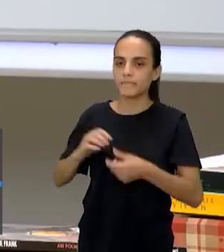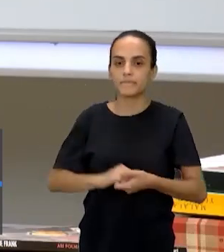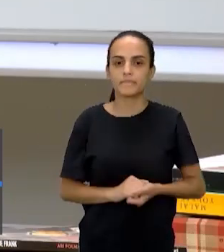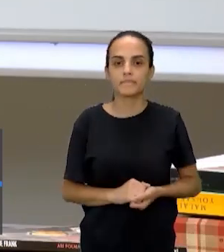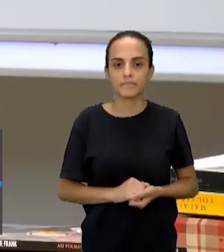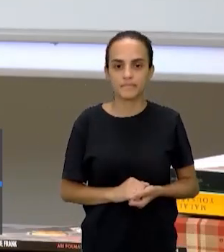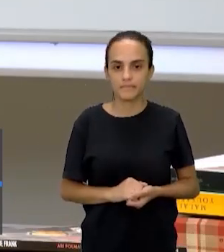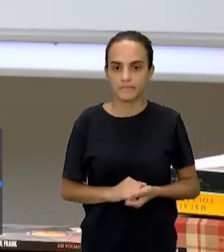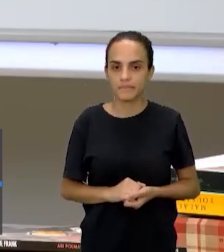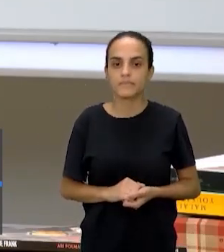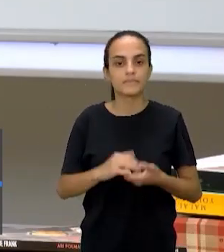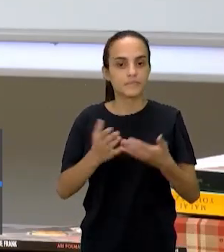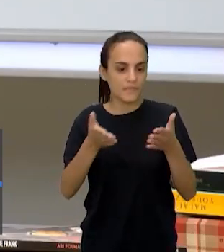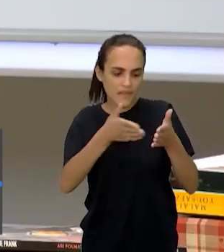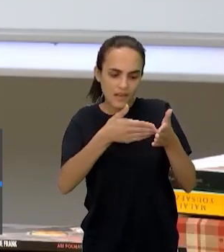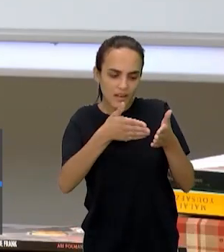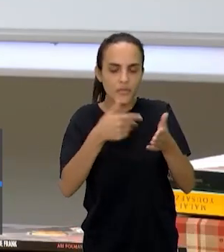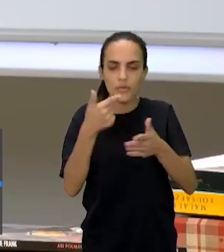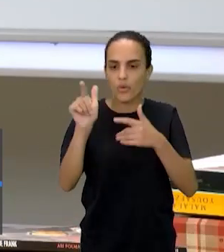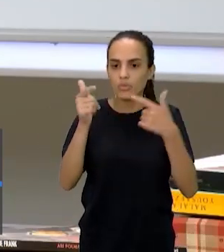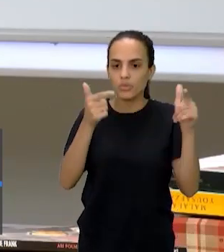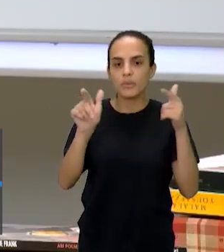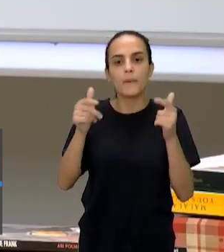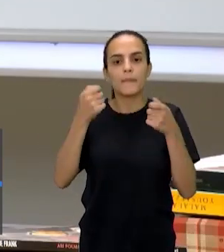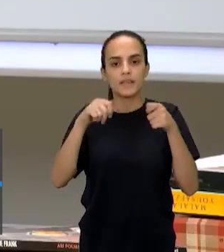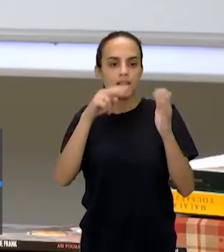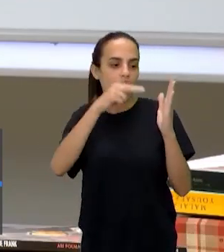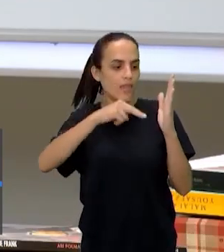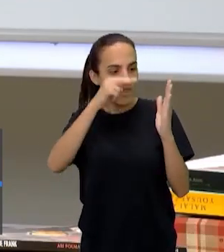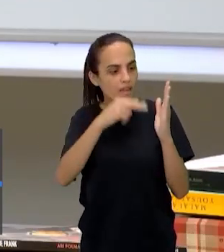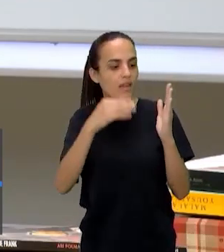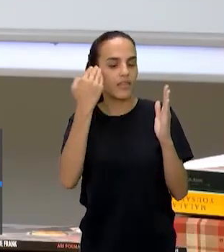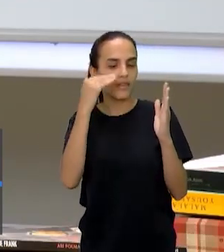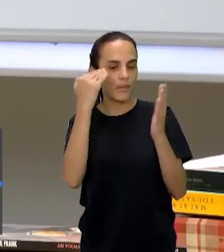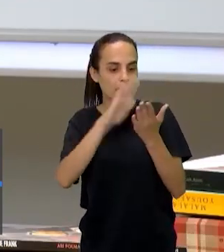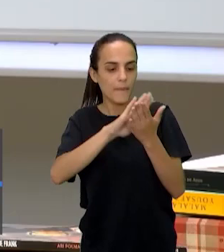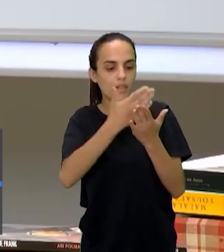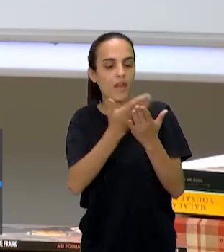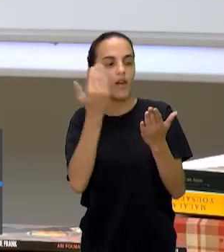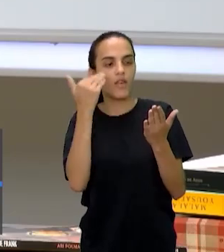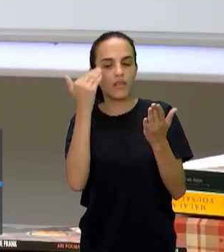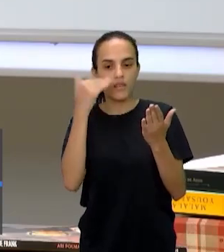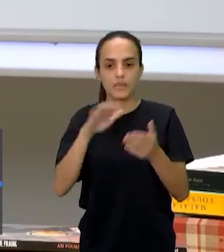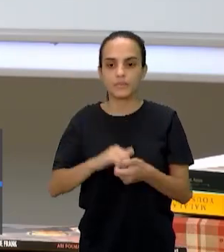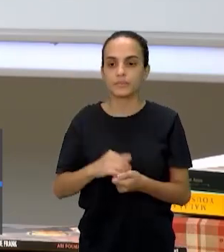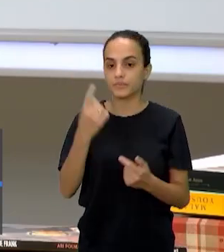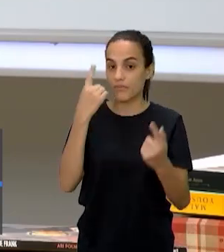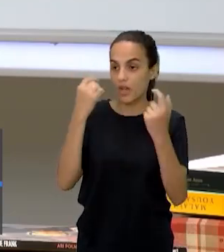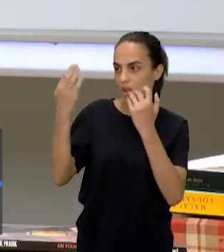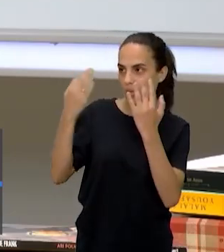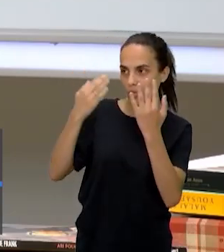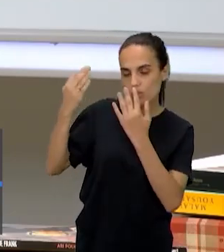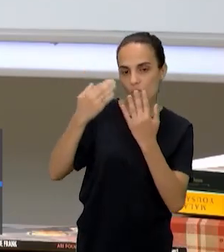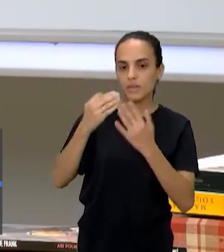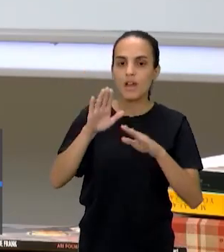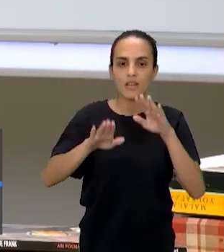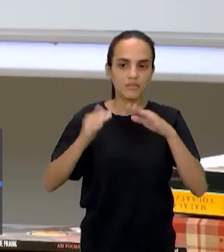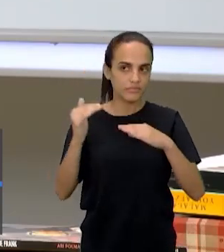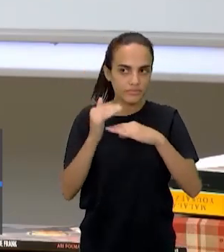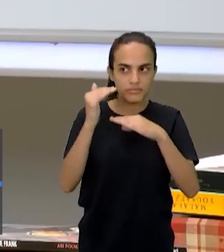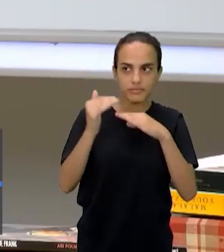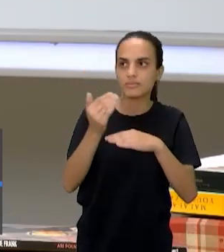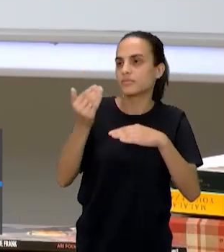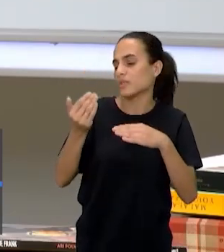Não, como livro, sim, você tem que ler, você tem que interpretar, você tem que entender. E a parte da dúvida, da discordância, faz parte